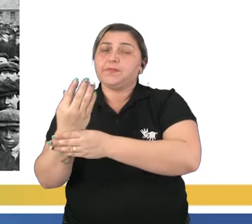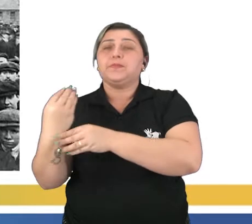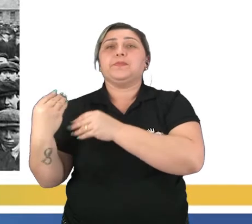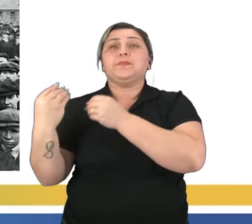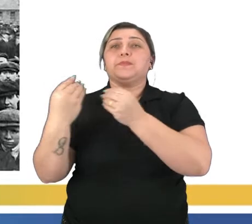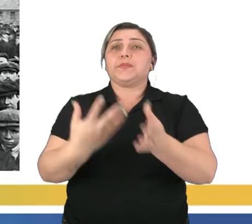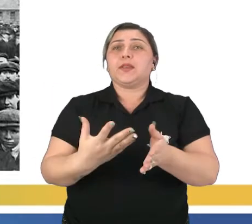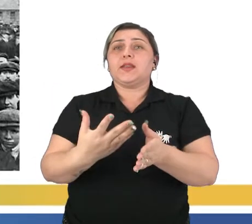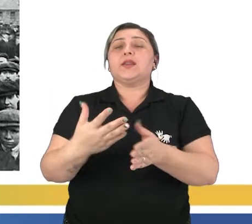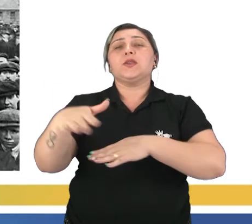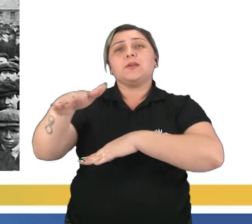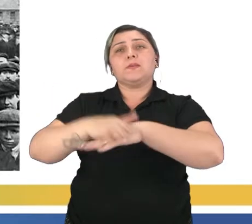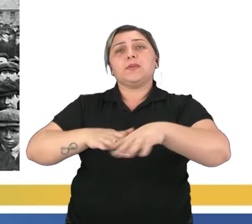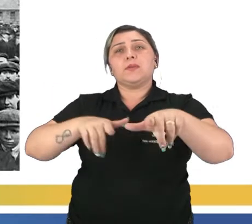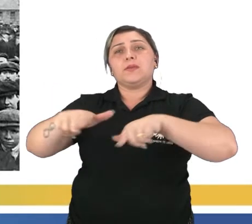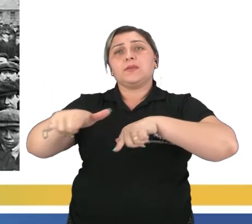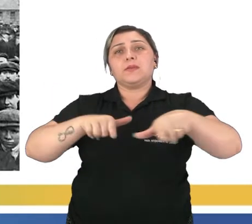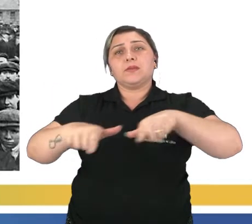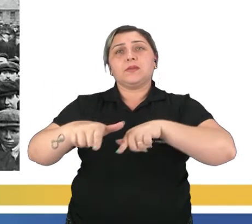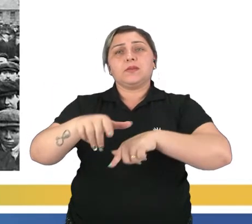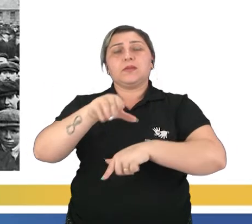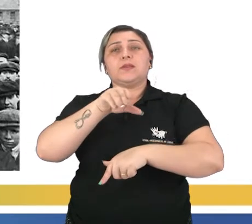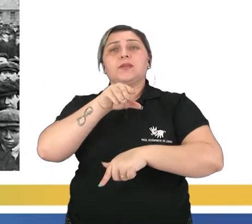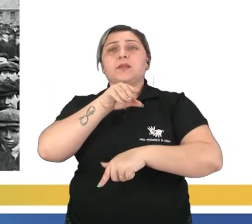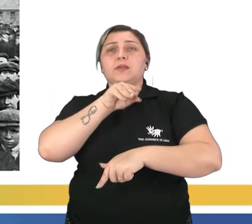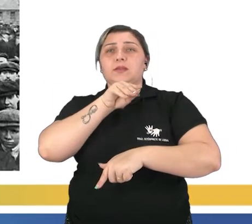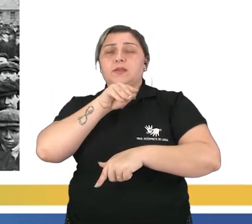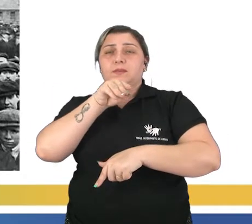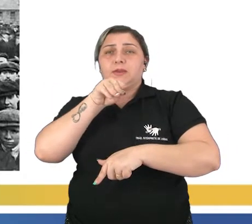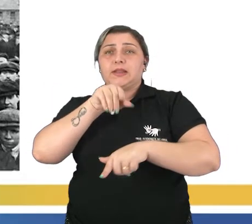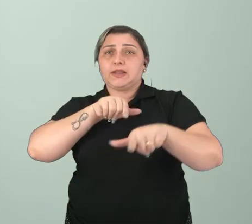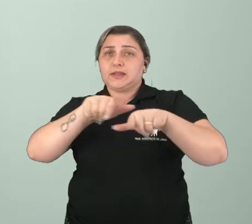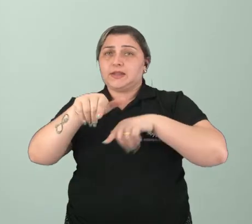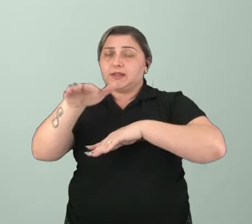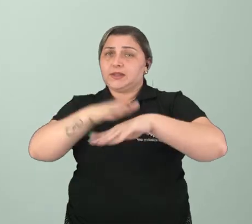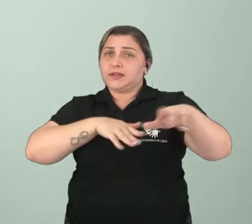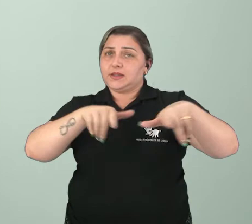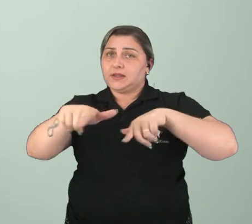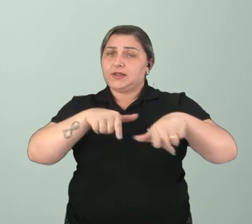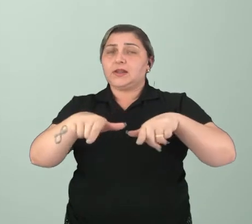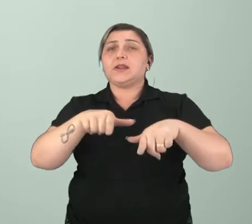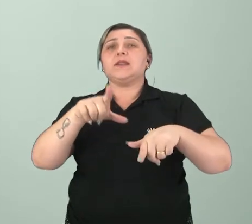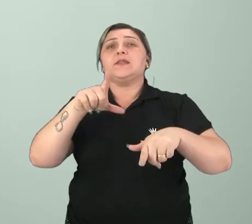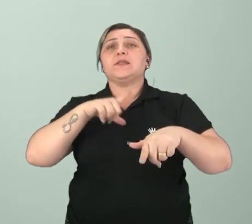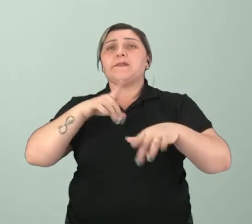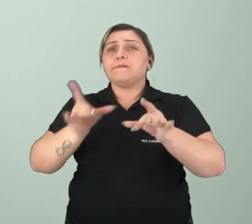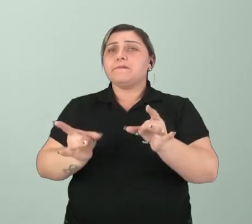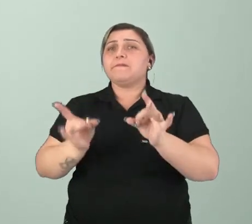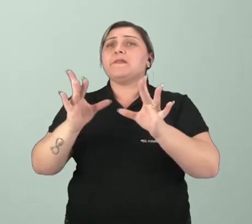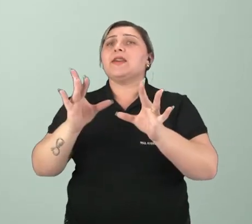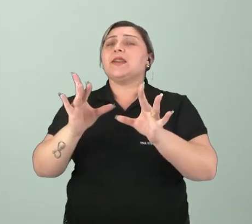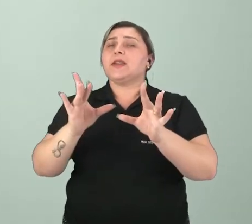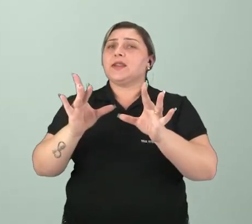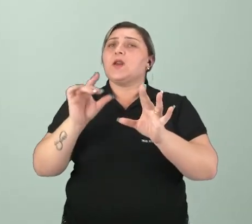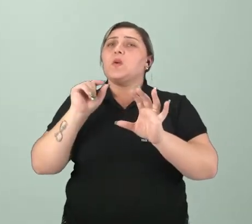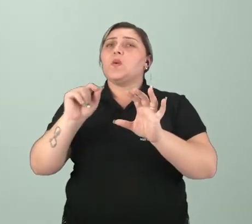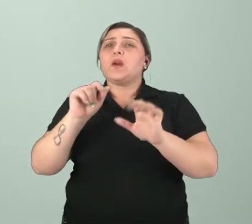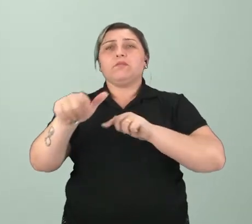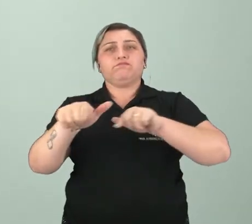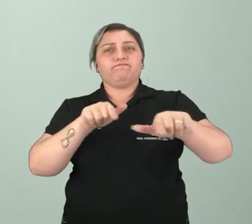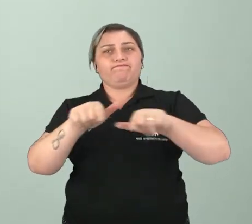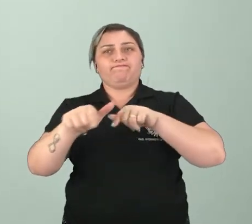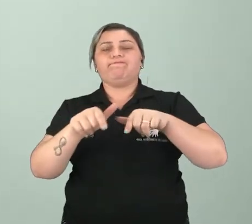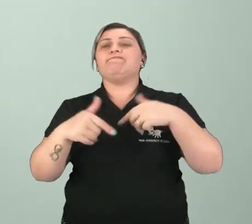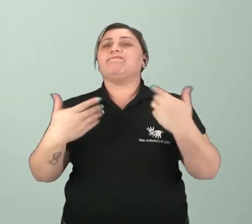a empregar pessoas, e as pessoas vão ter que vender a sua mão de obra, porque não tinha muito o que fazer, então a única coisa que tinha a